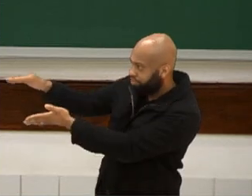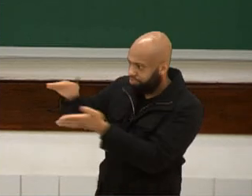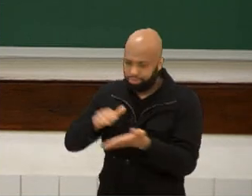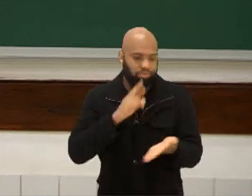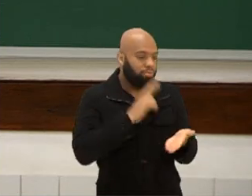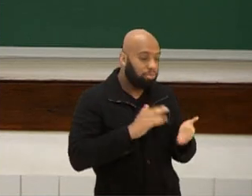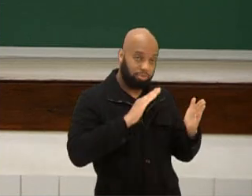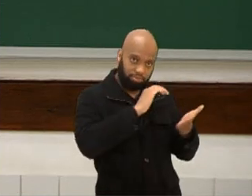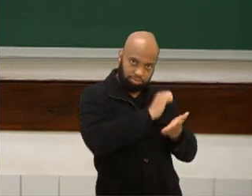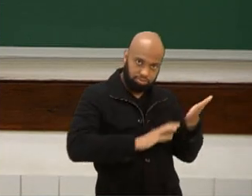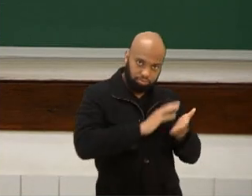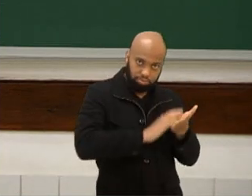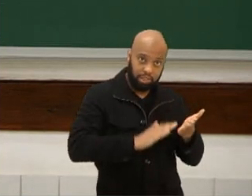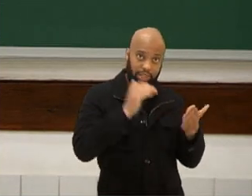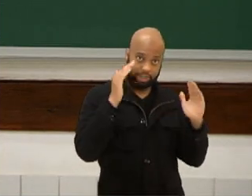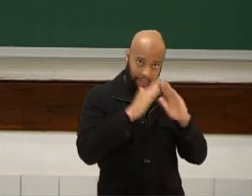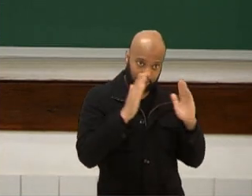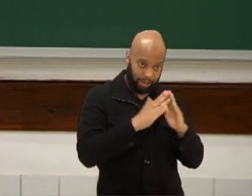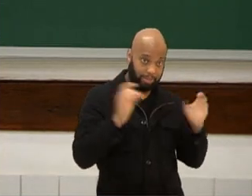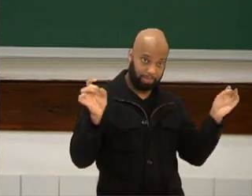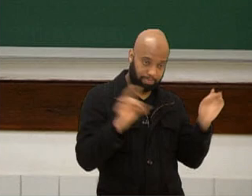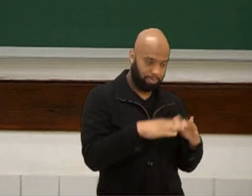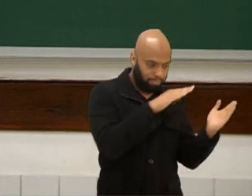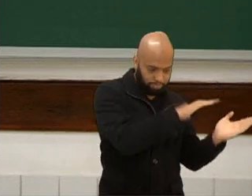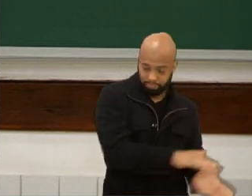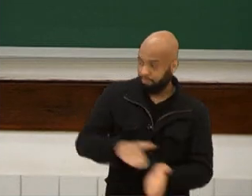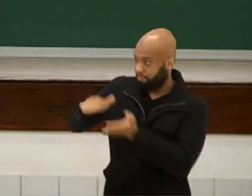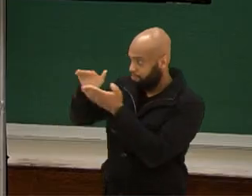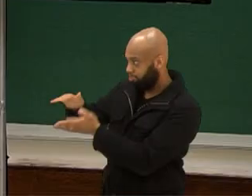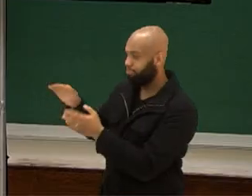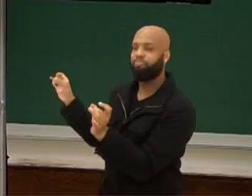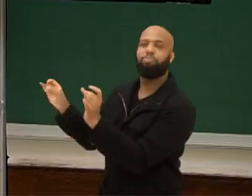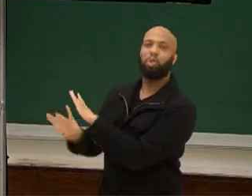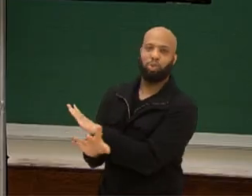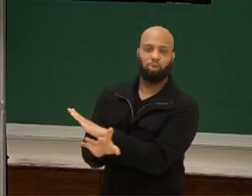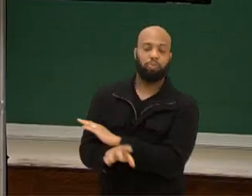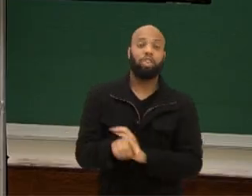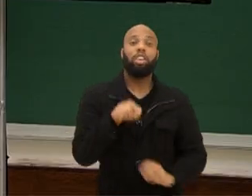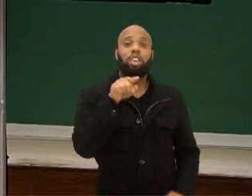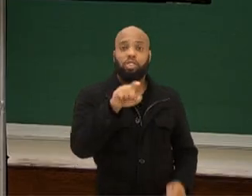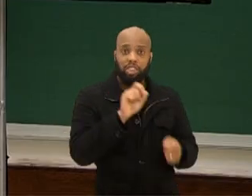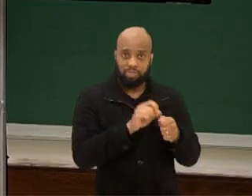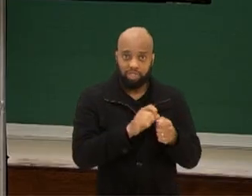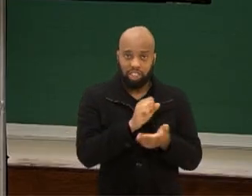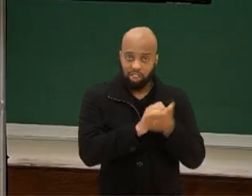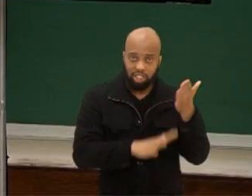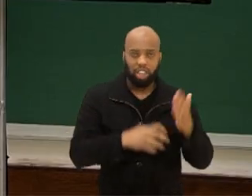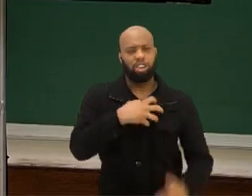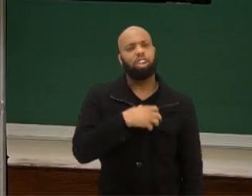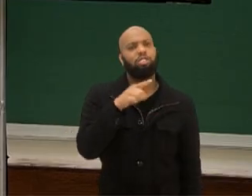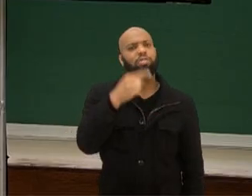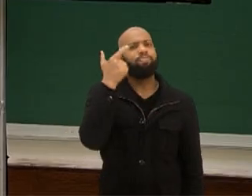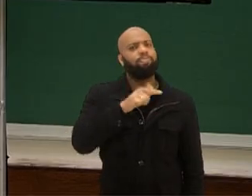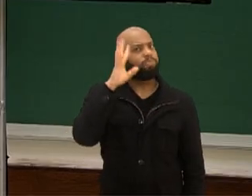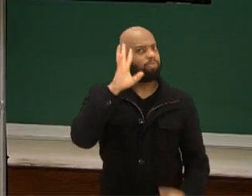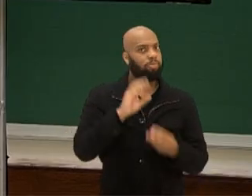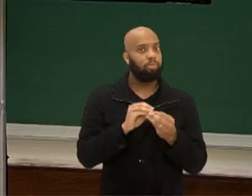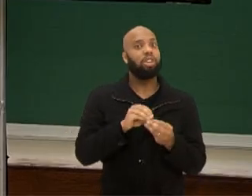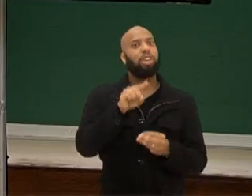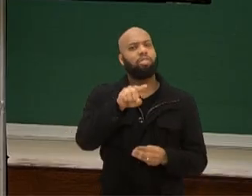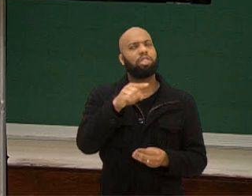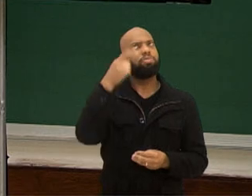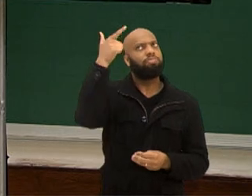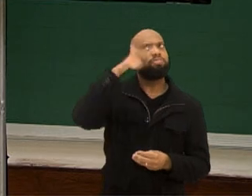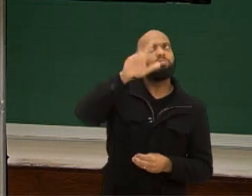lembrar, fazer a atividade é uma forma de você perceber se você está entendendo ou não aquilo que está sendo transmitido